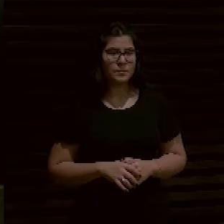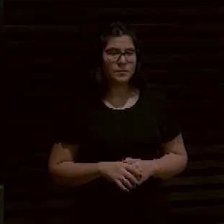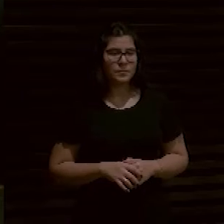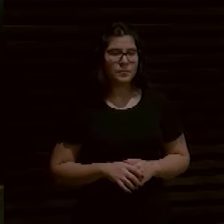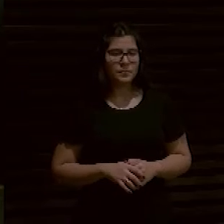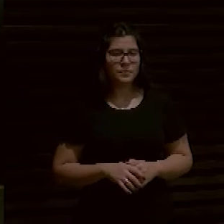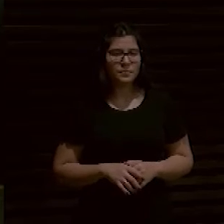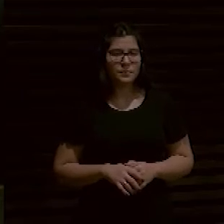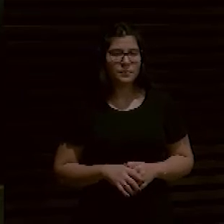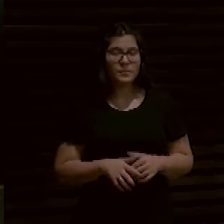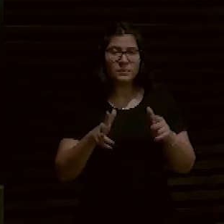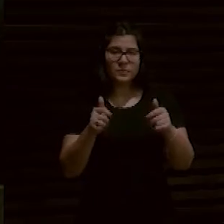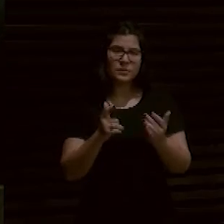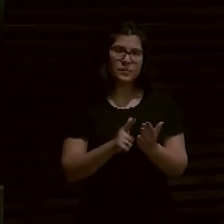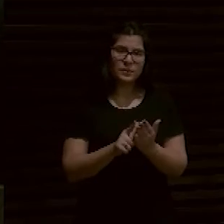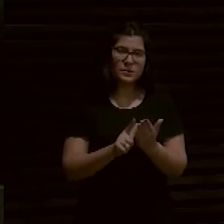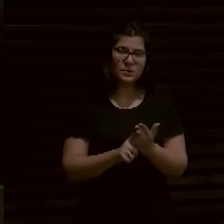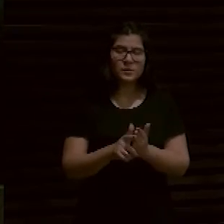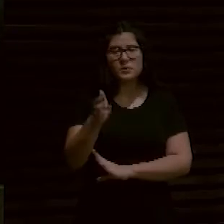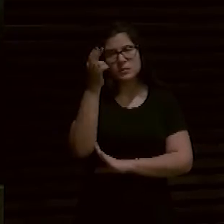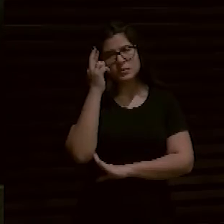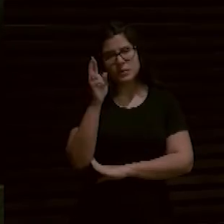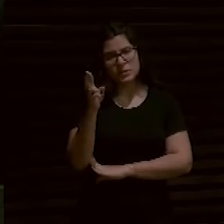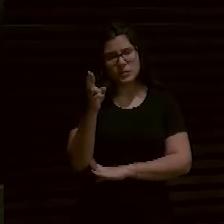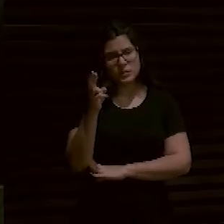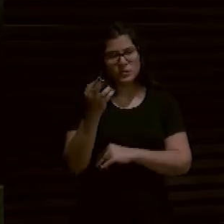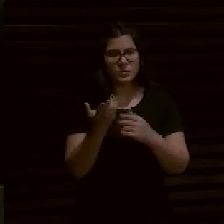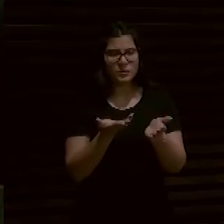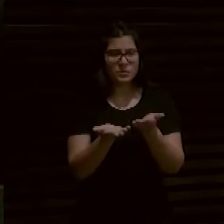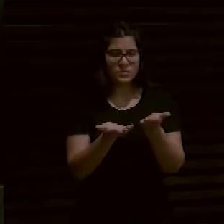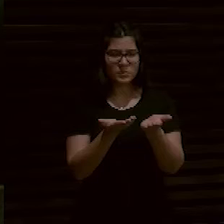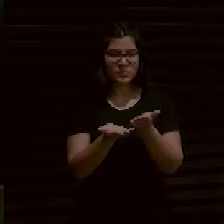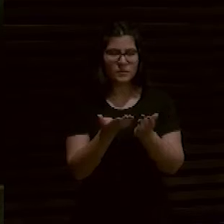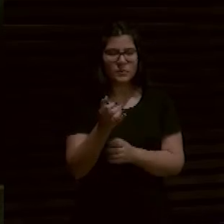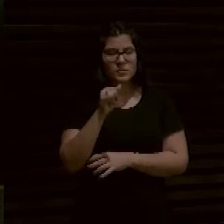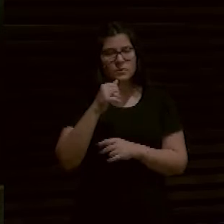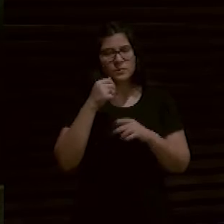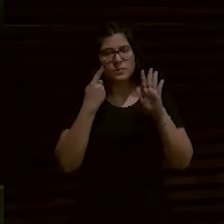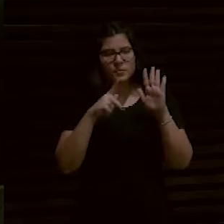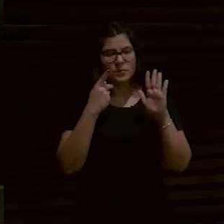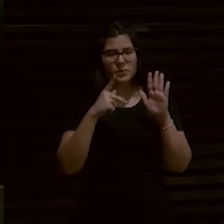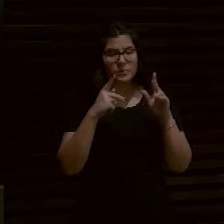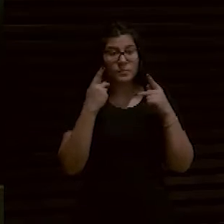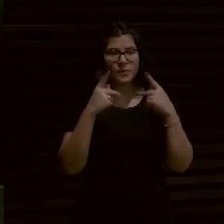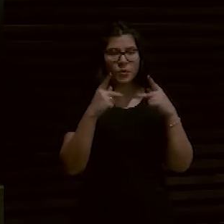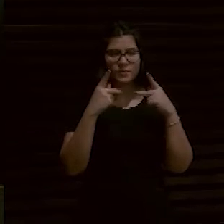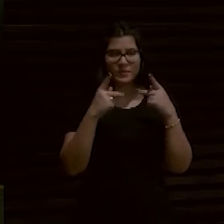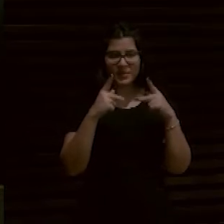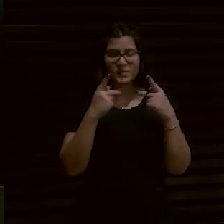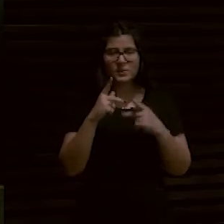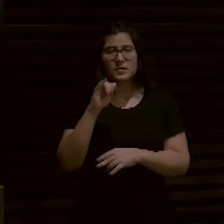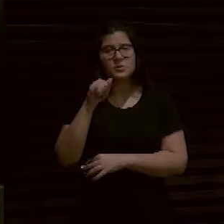Vamos lá? Vamos à leitura do boletim. O Senhor serviu-se do profeta Jeremias para anunciar